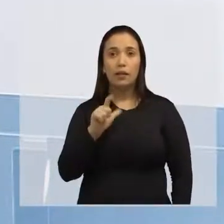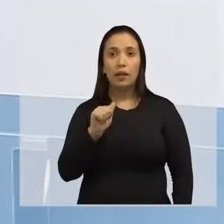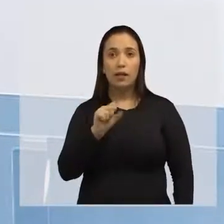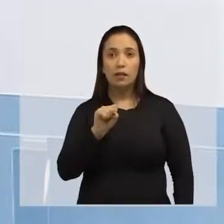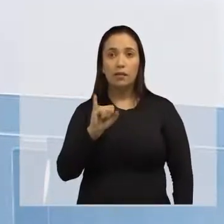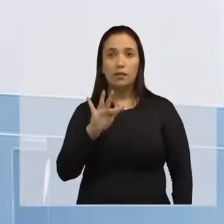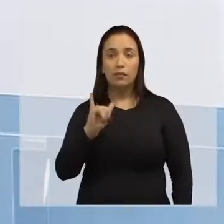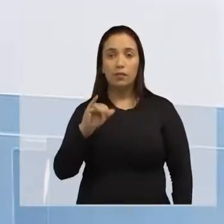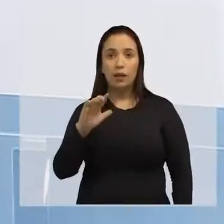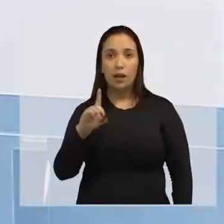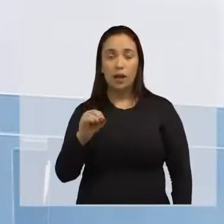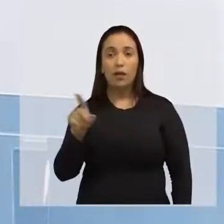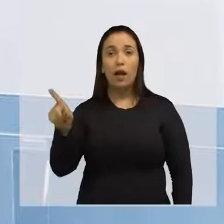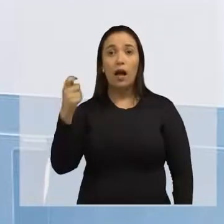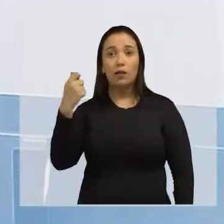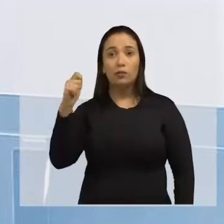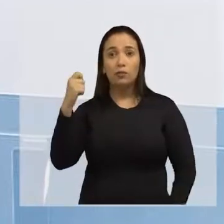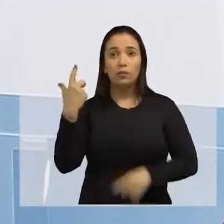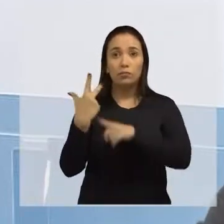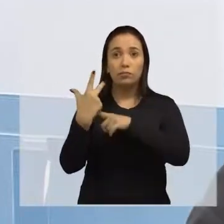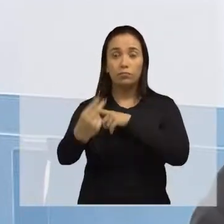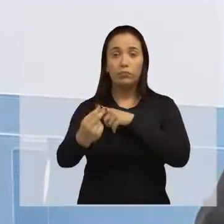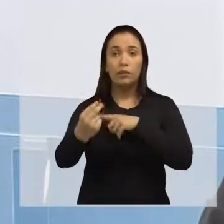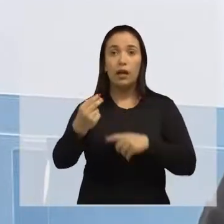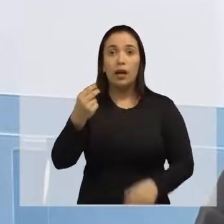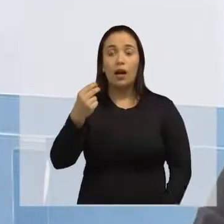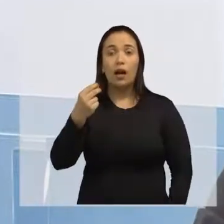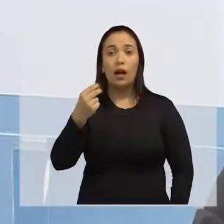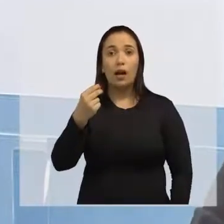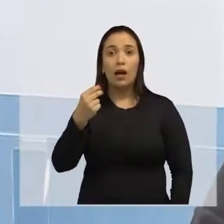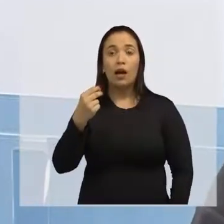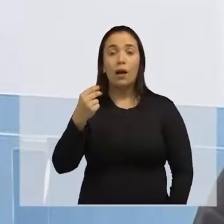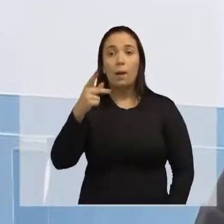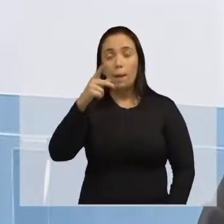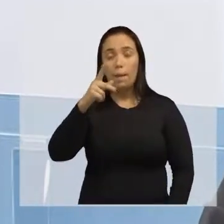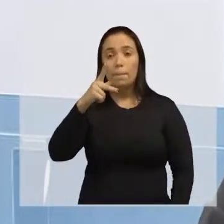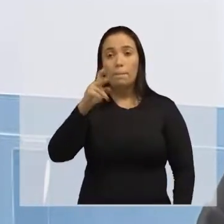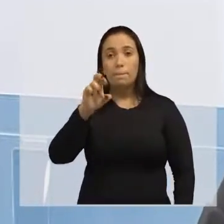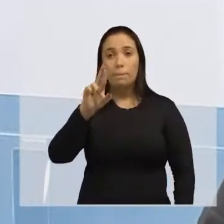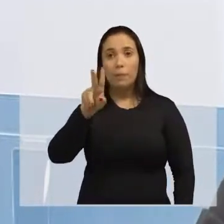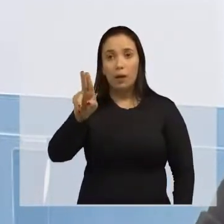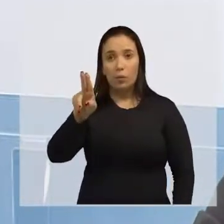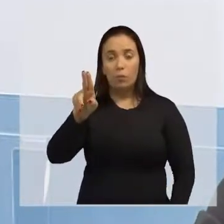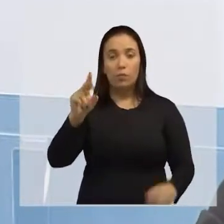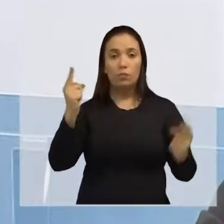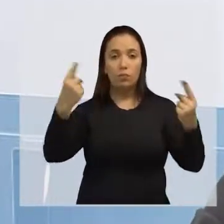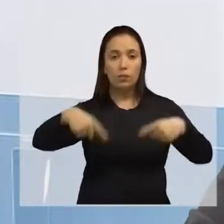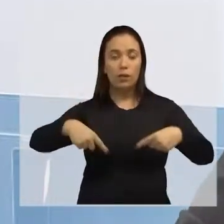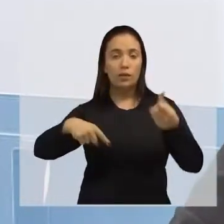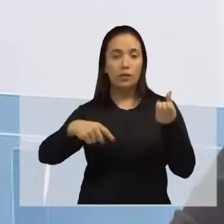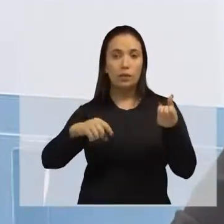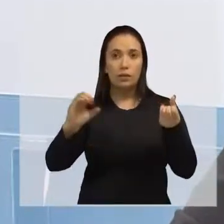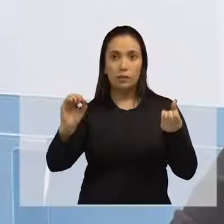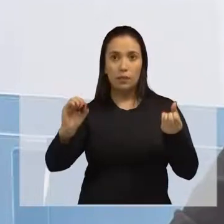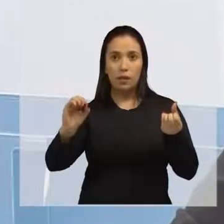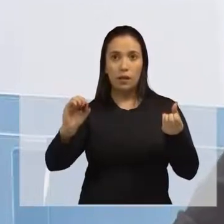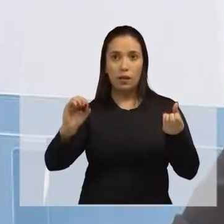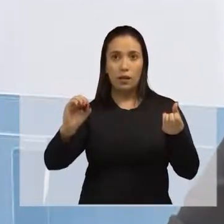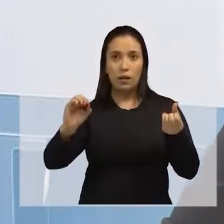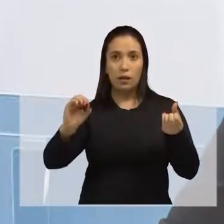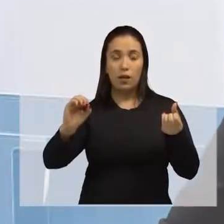se a Argentina ganhasse do Peru de 6-0. E a Argentina ganhou do Peru de 6-0. E o Peru abriu as pernas lá e mandou a gente para cá.